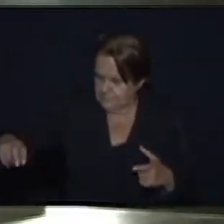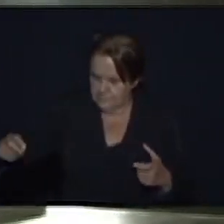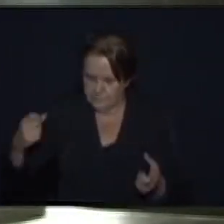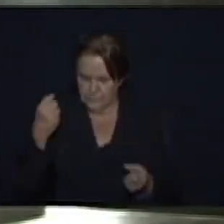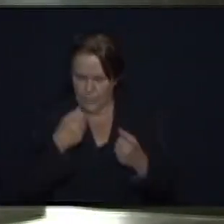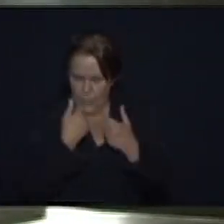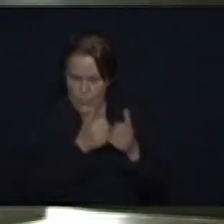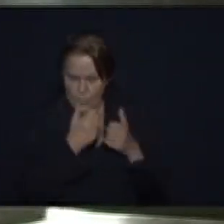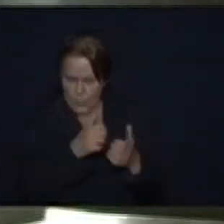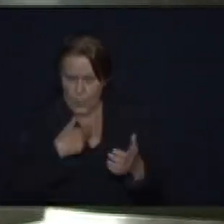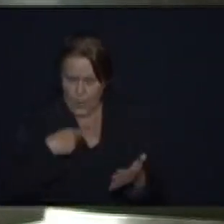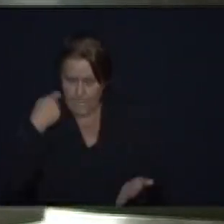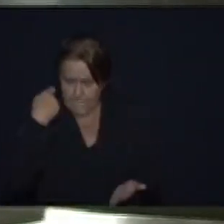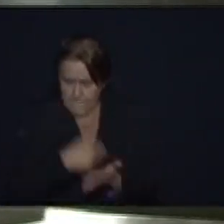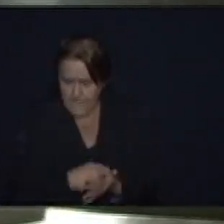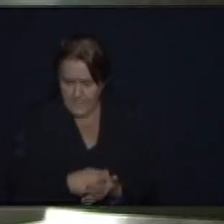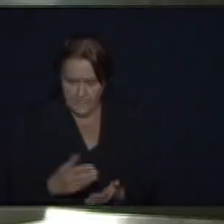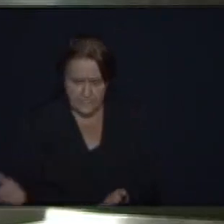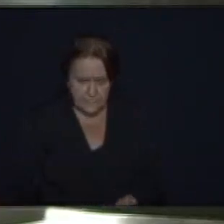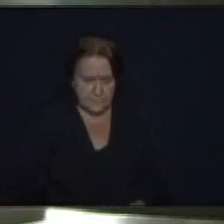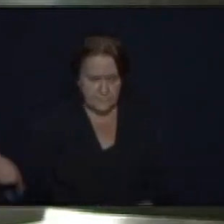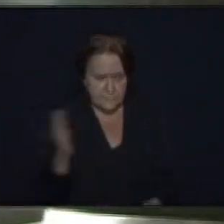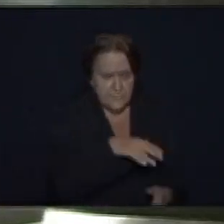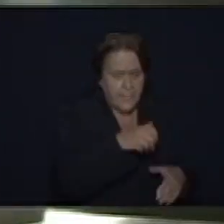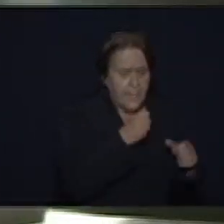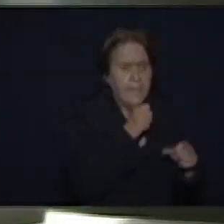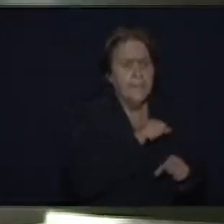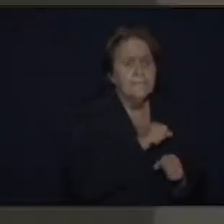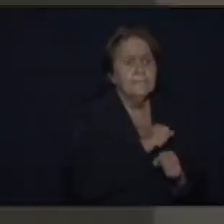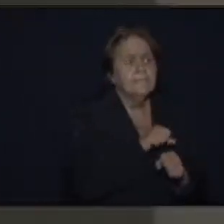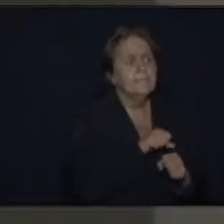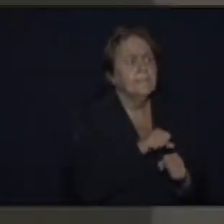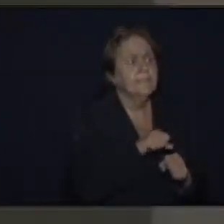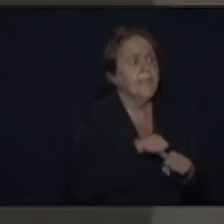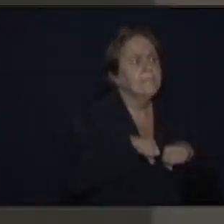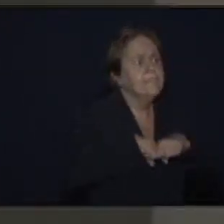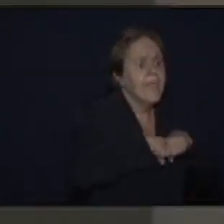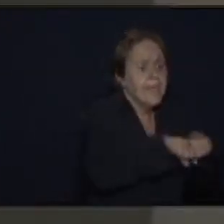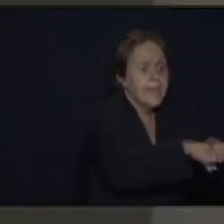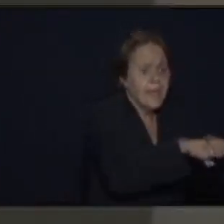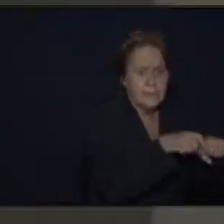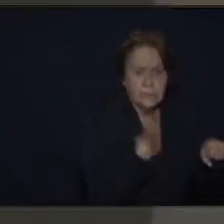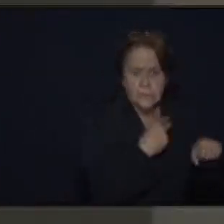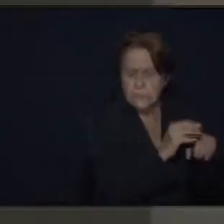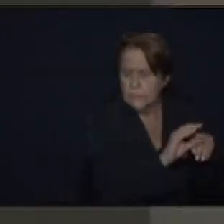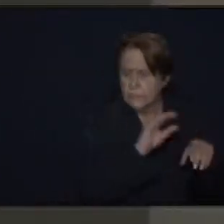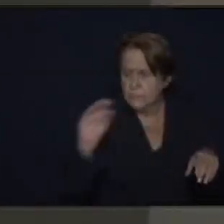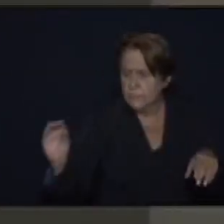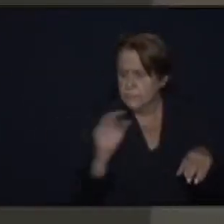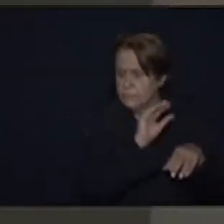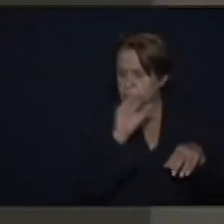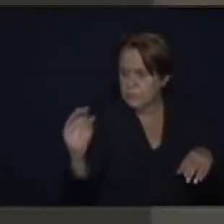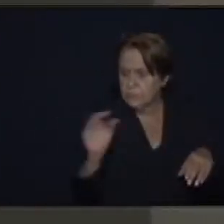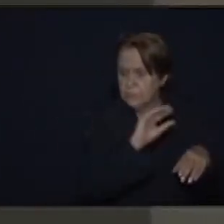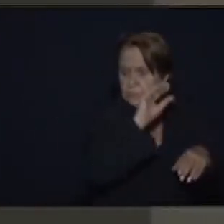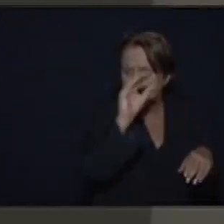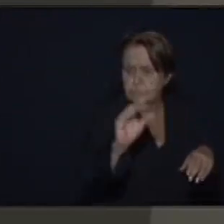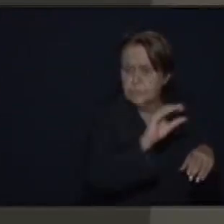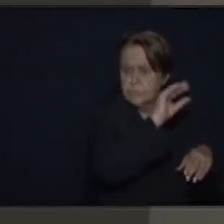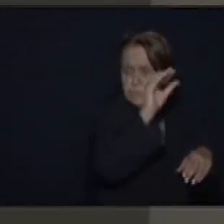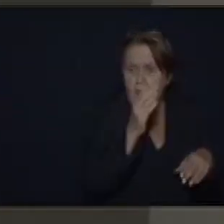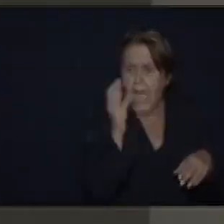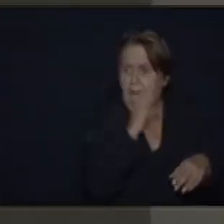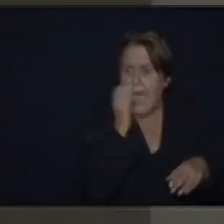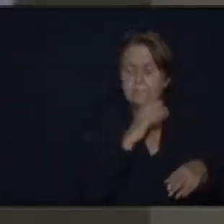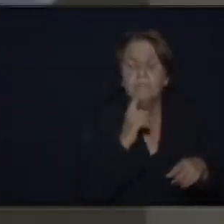e nós pagávamos os funcionários no caixa do supermercado porque um dia mais dois dias a mais e não conseguia comprar